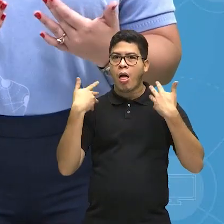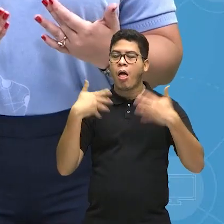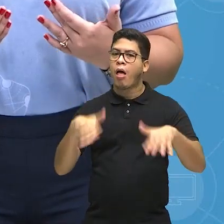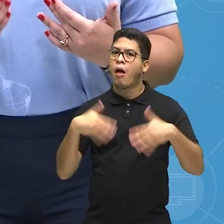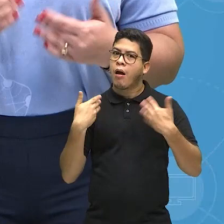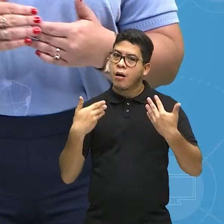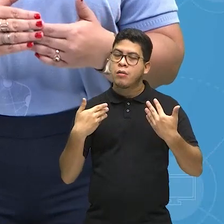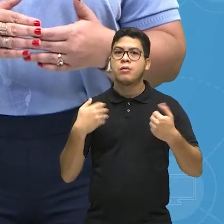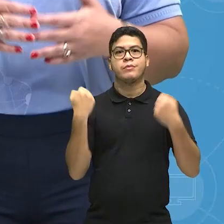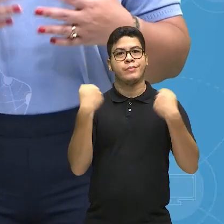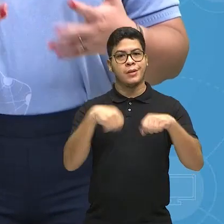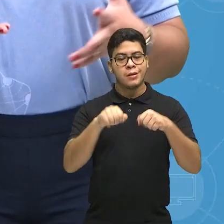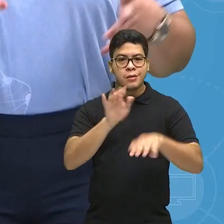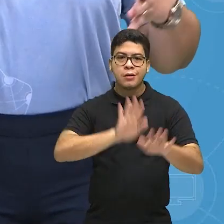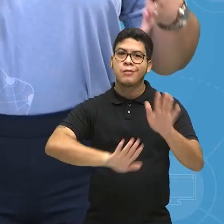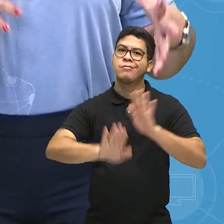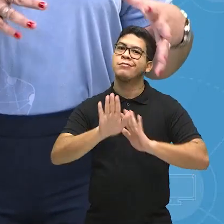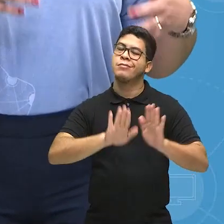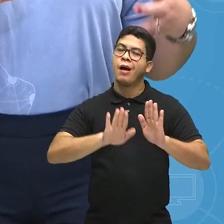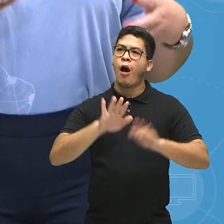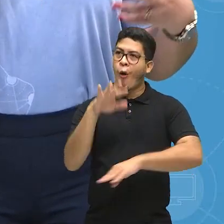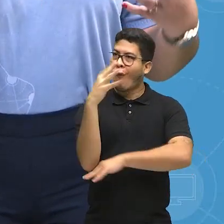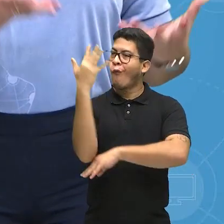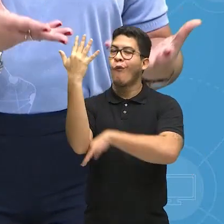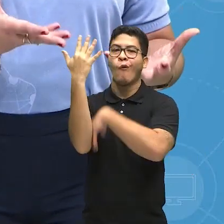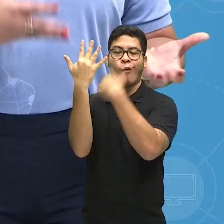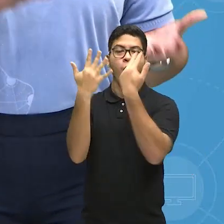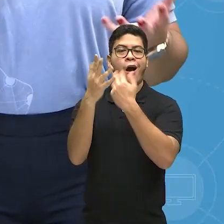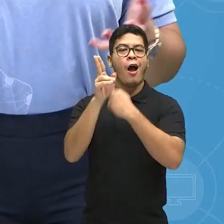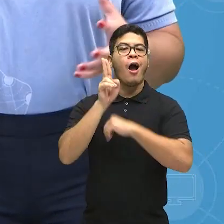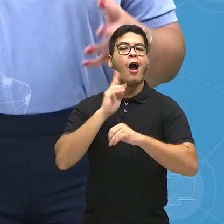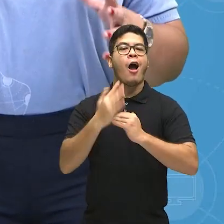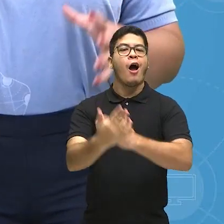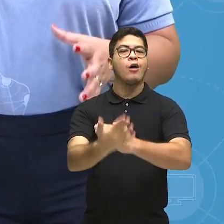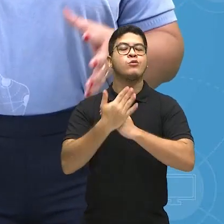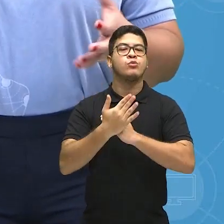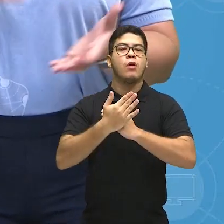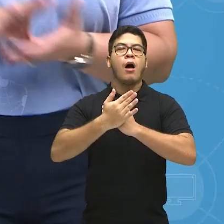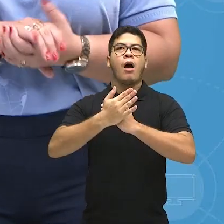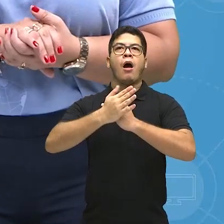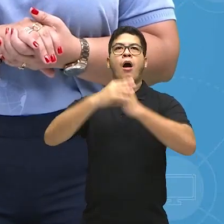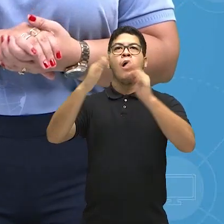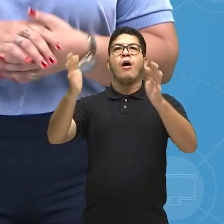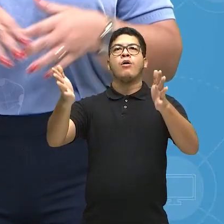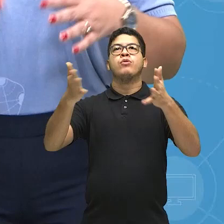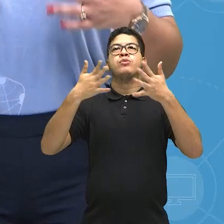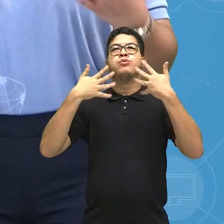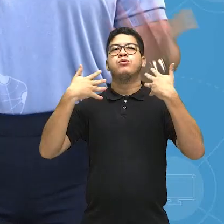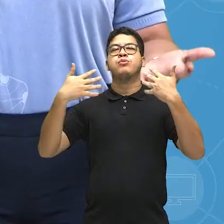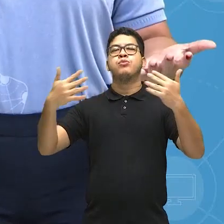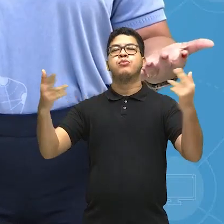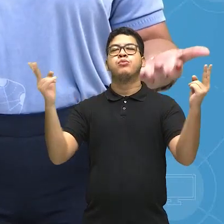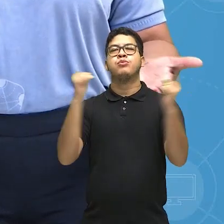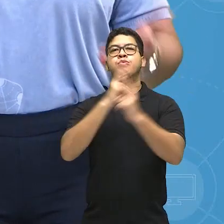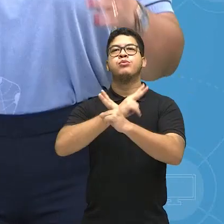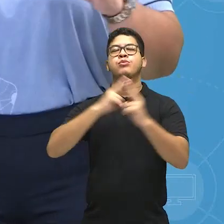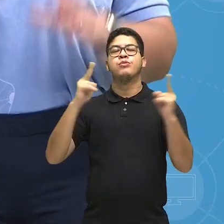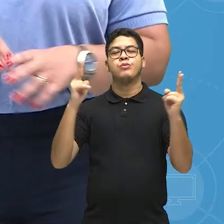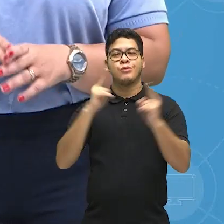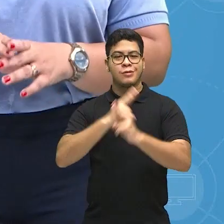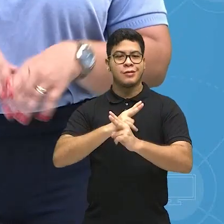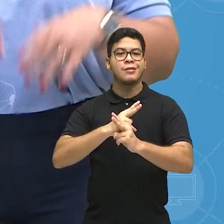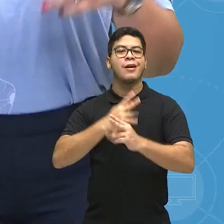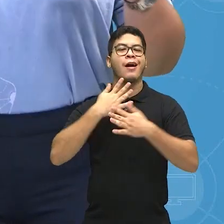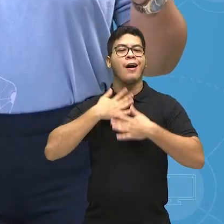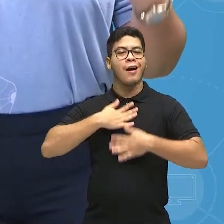outras capitais também. Então, ter áreas de floresta no meio da cidade ajuda muito. E não é isso que acontece, né? Quando a gente tem